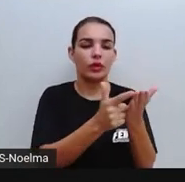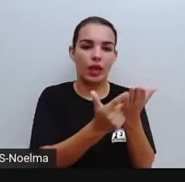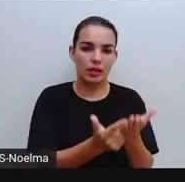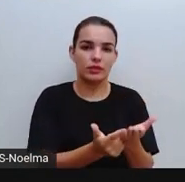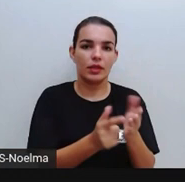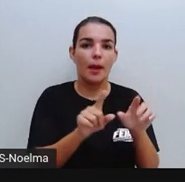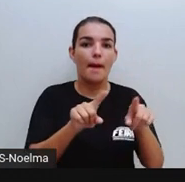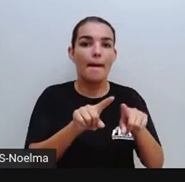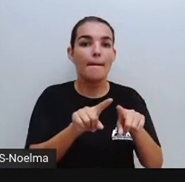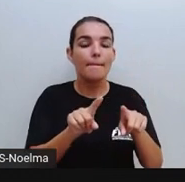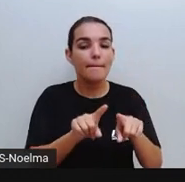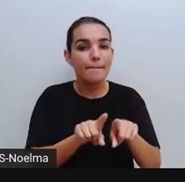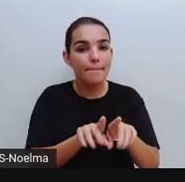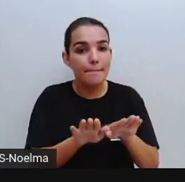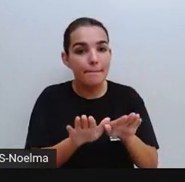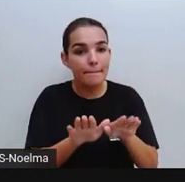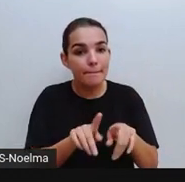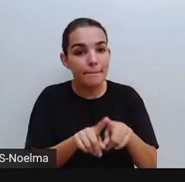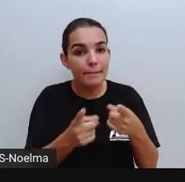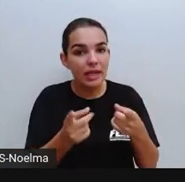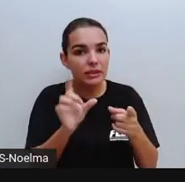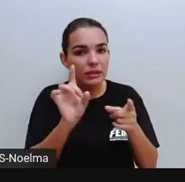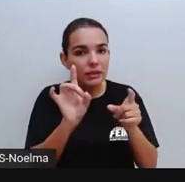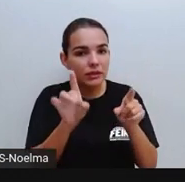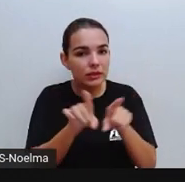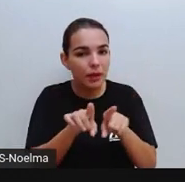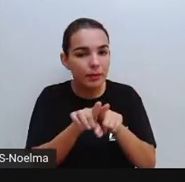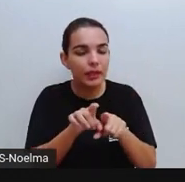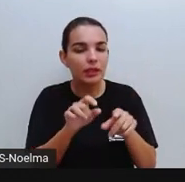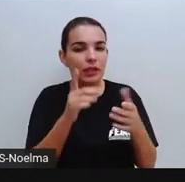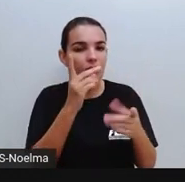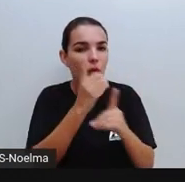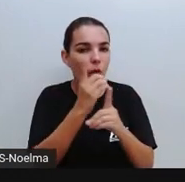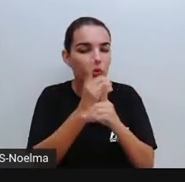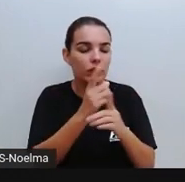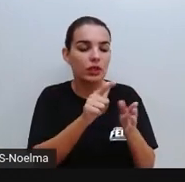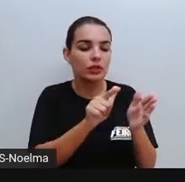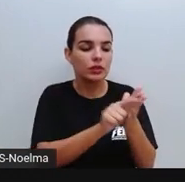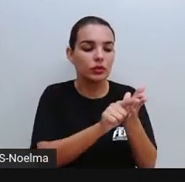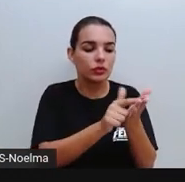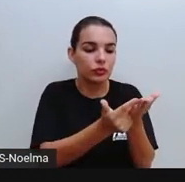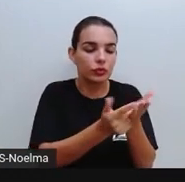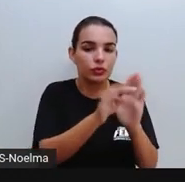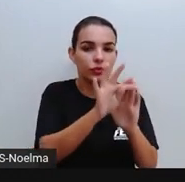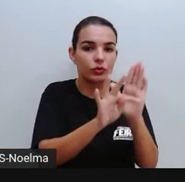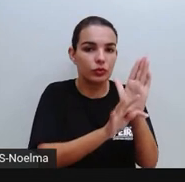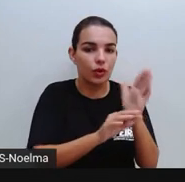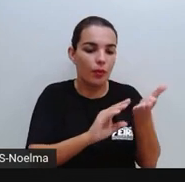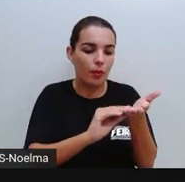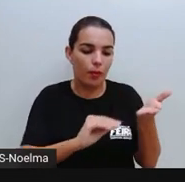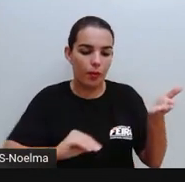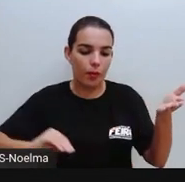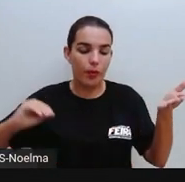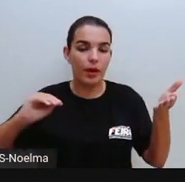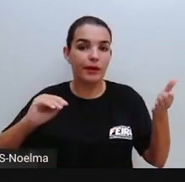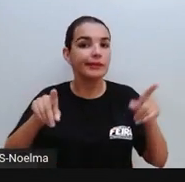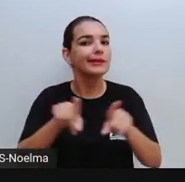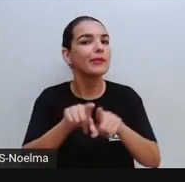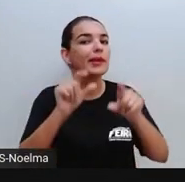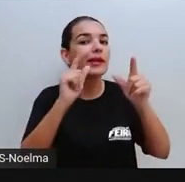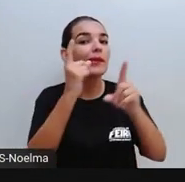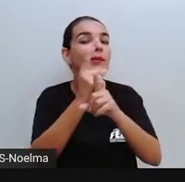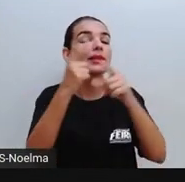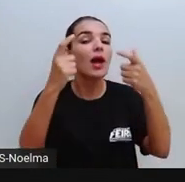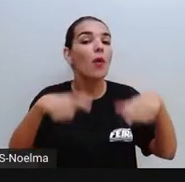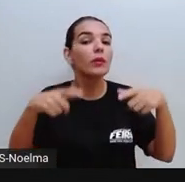mas eu não encontro o texto jornalístico somente nos jornais ali impressos nós encontramos